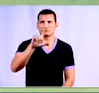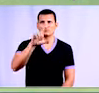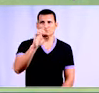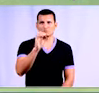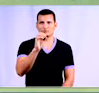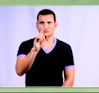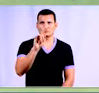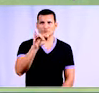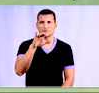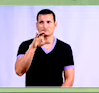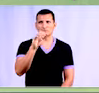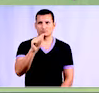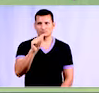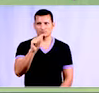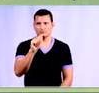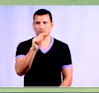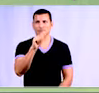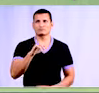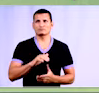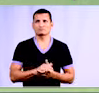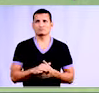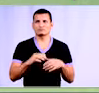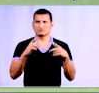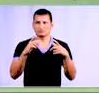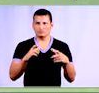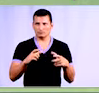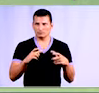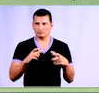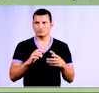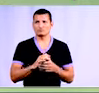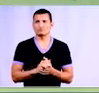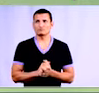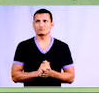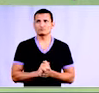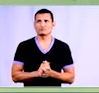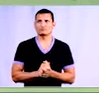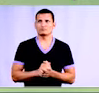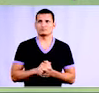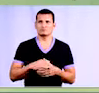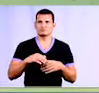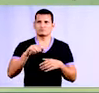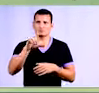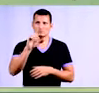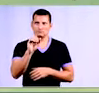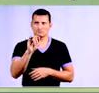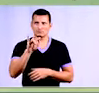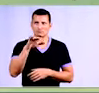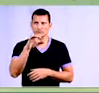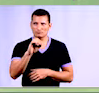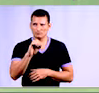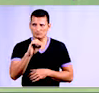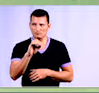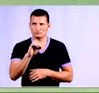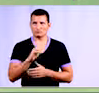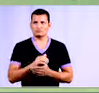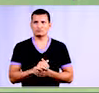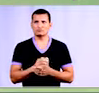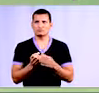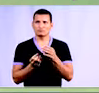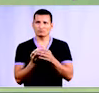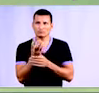né? Memória lógica, espaço de endereçamento lógico, composto pelos endereços